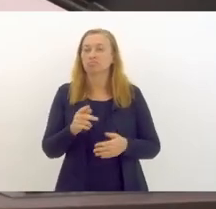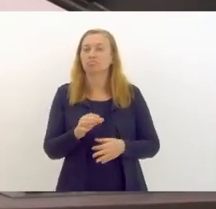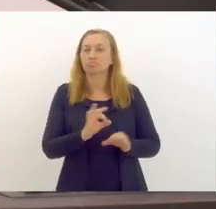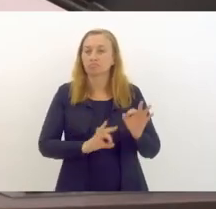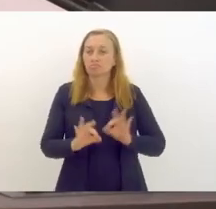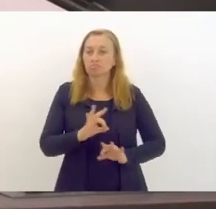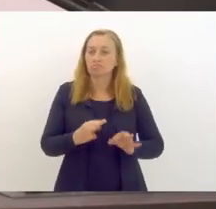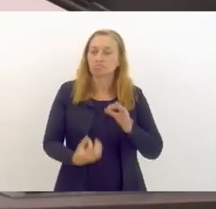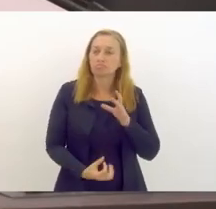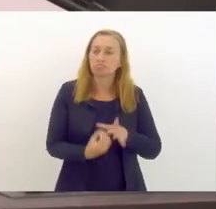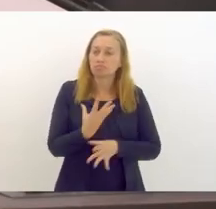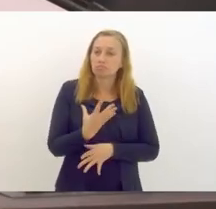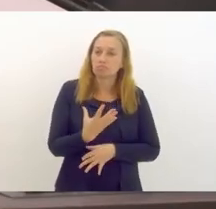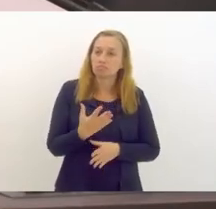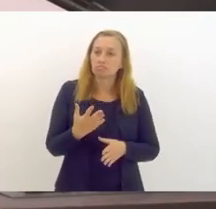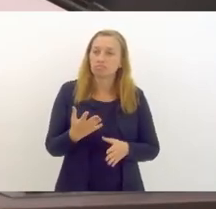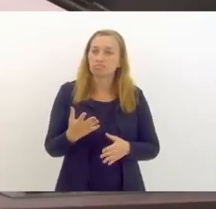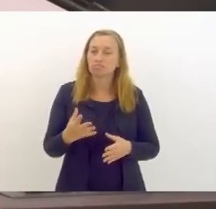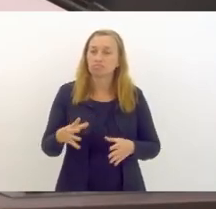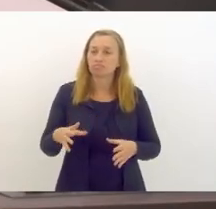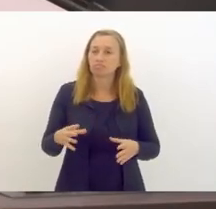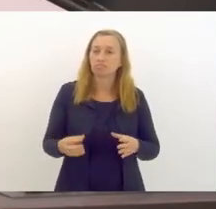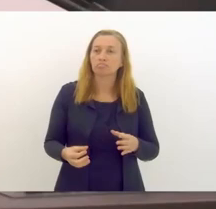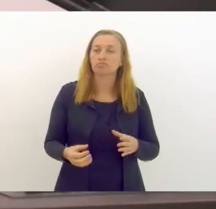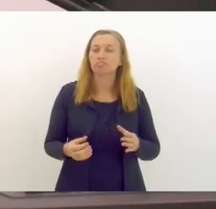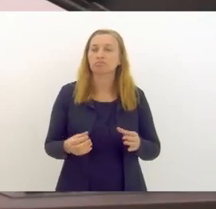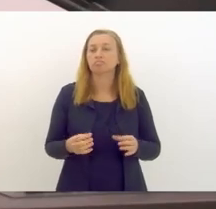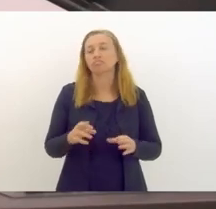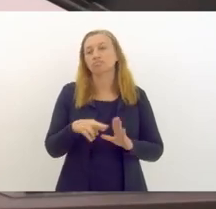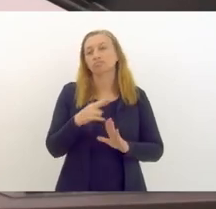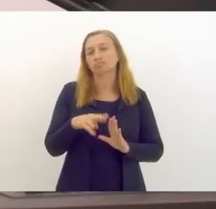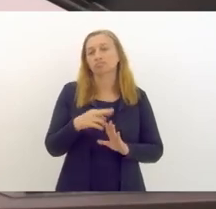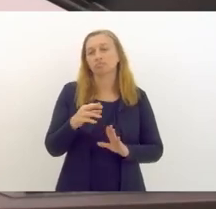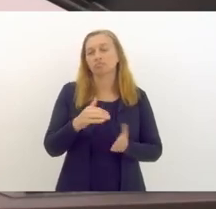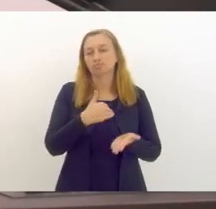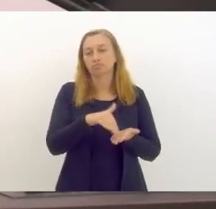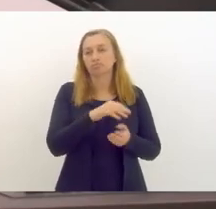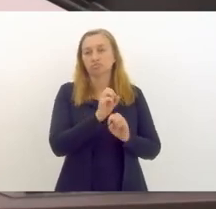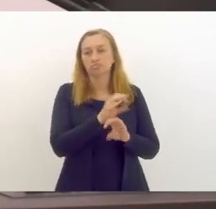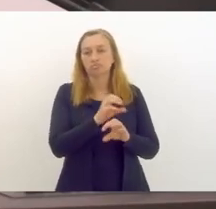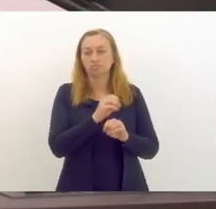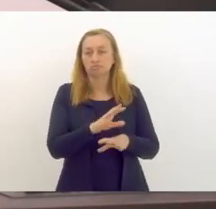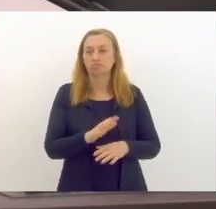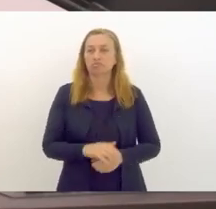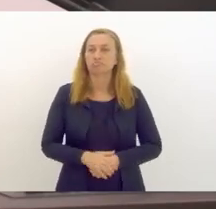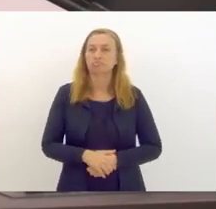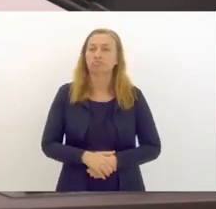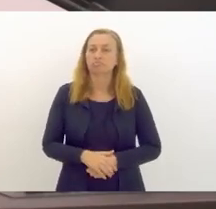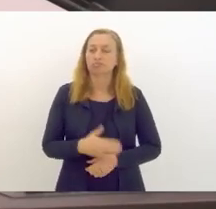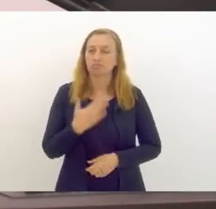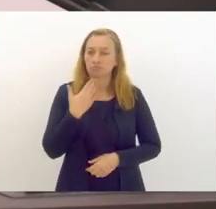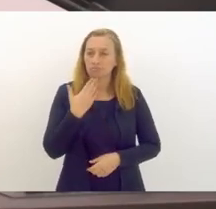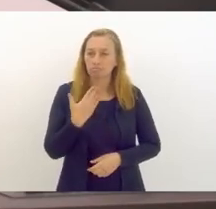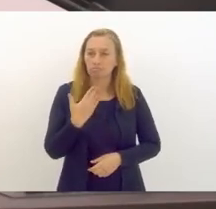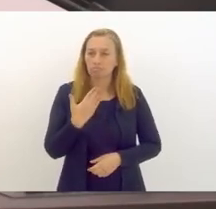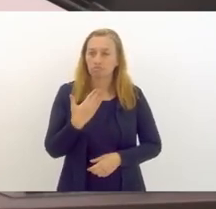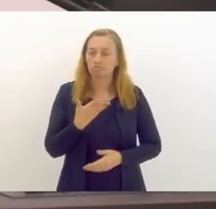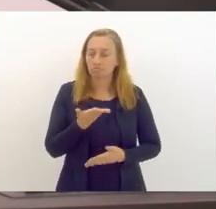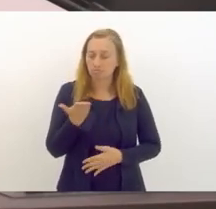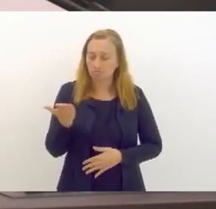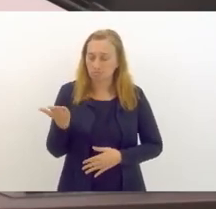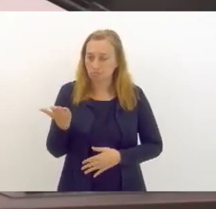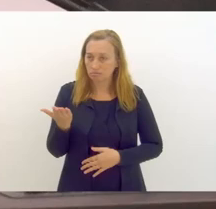programas criados e instituídos pelas resoluções SEDUC. No mais, eu peço a